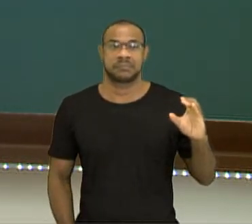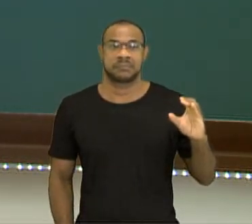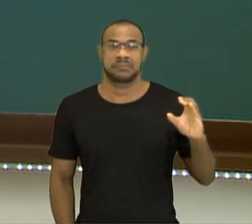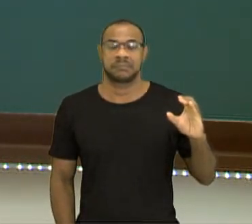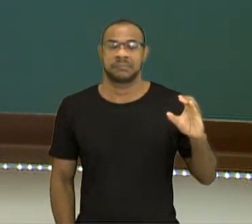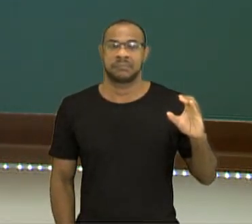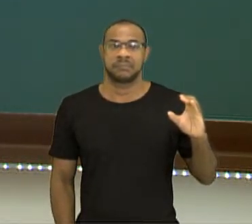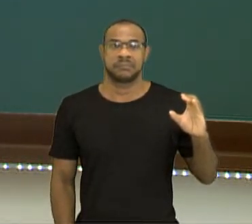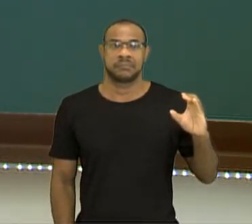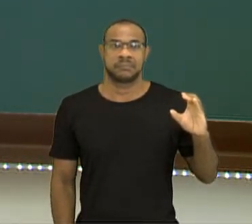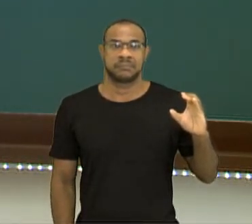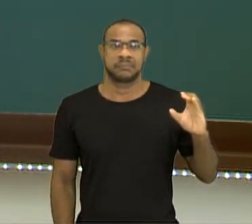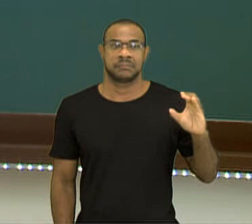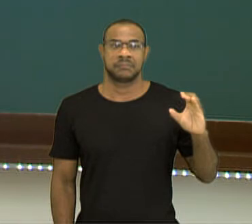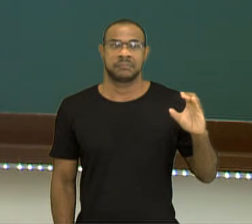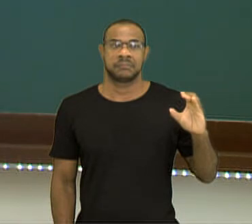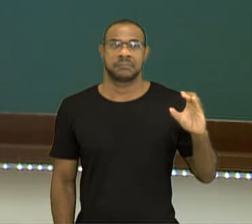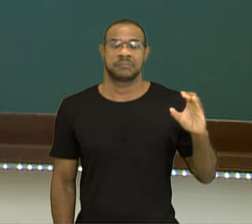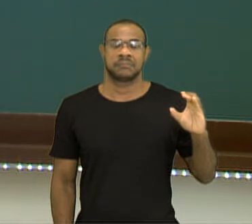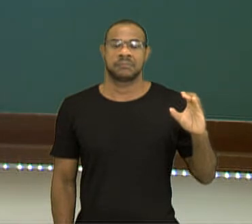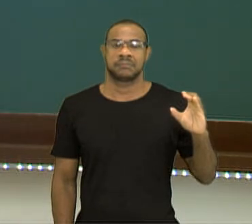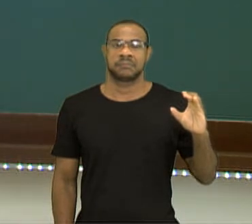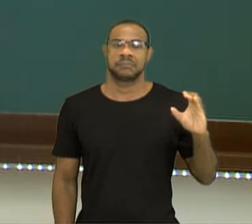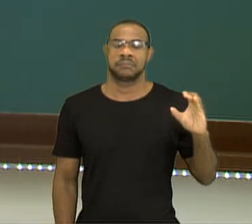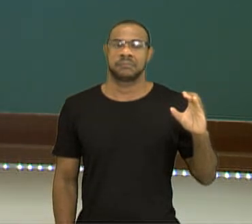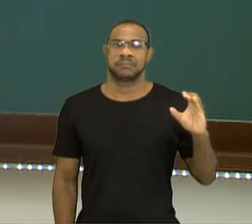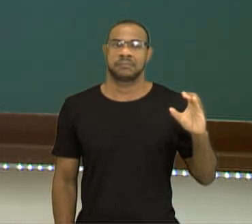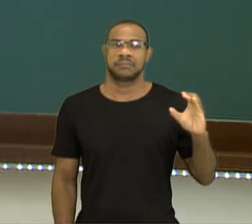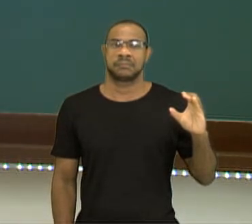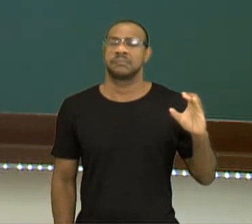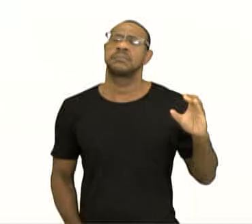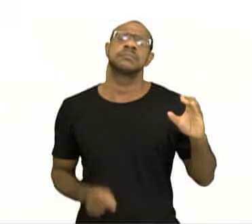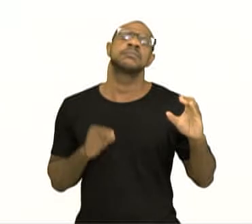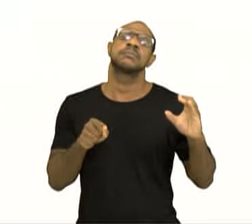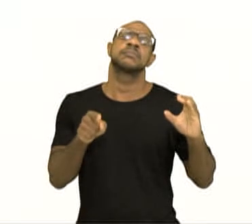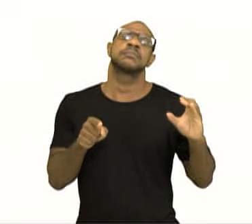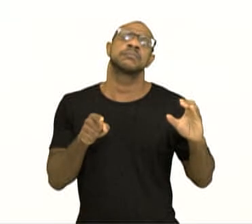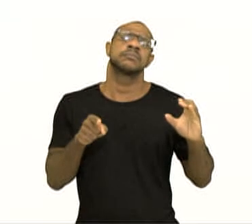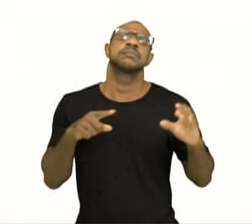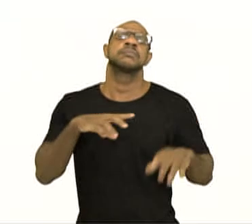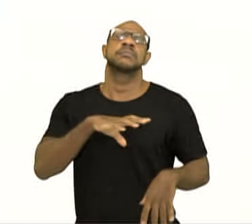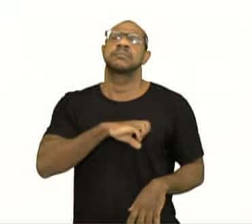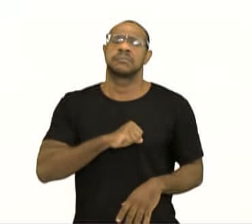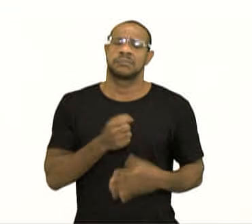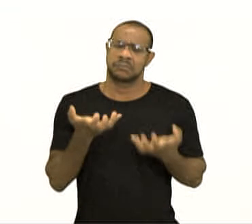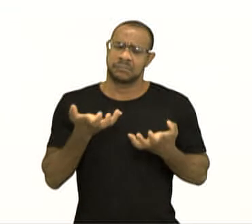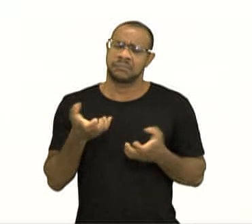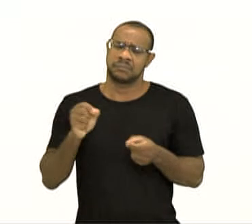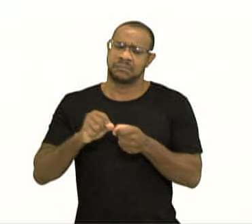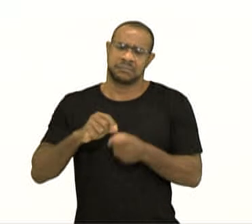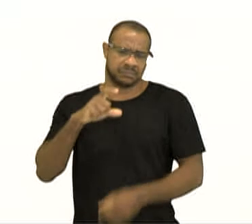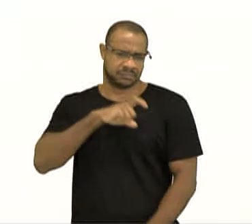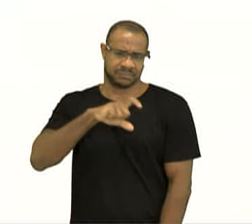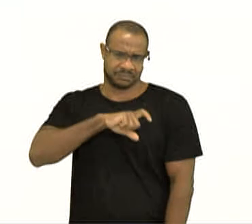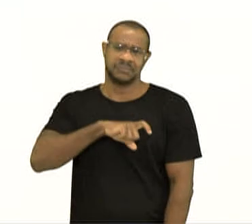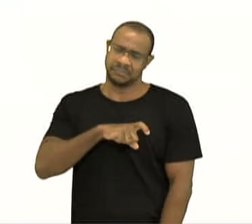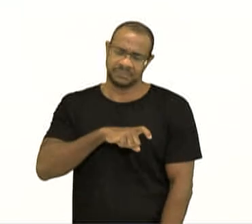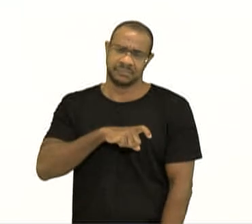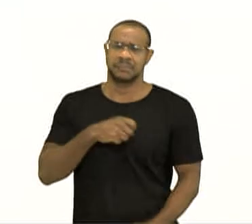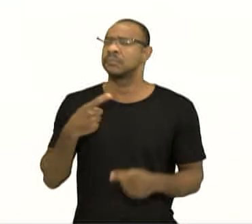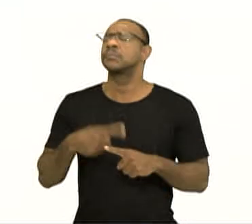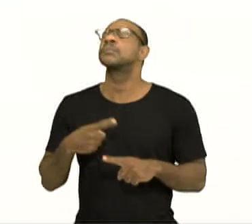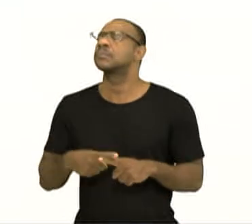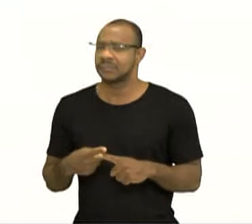you like to get a driver's license? Why? E sobre você? Você gostaria de tirar a carteira? Por quê? Pensa